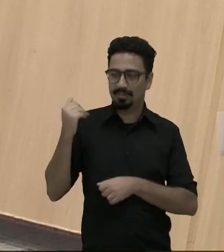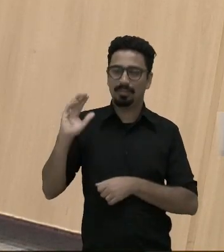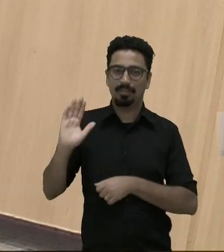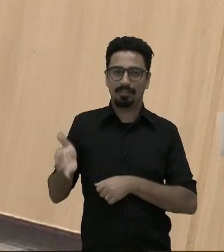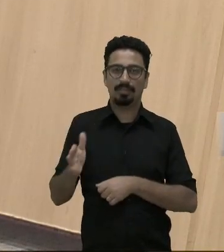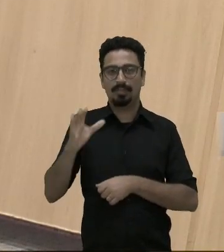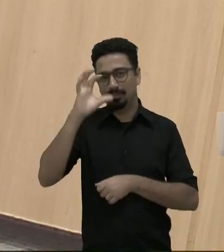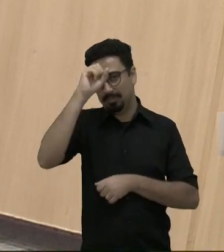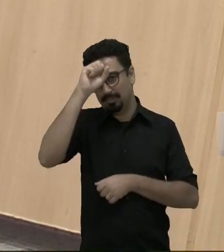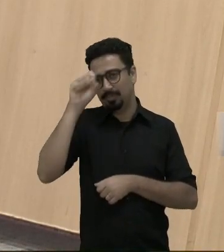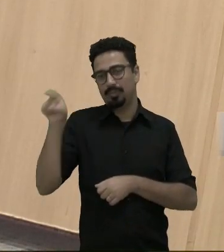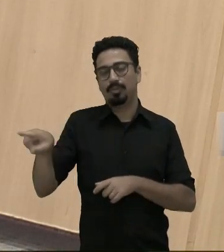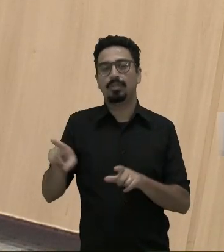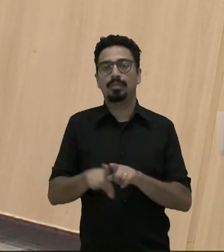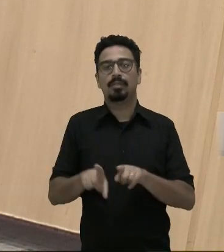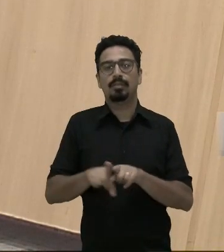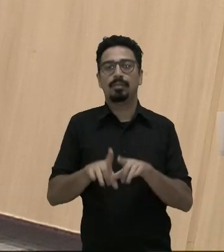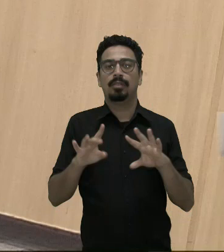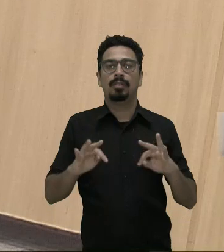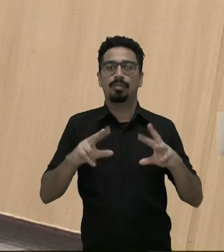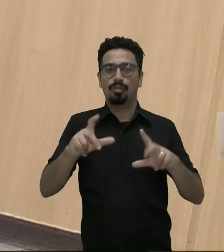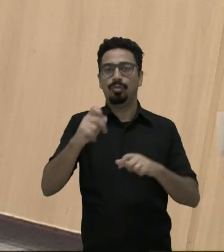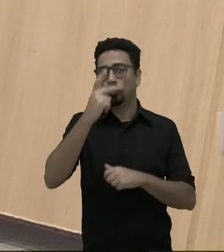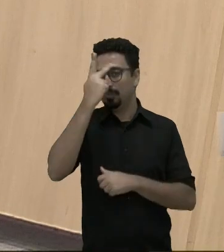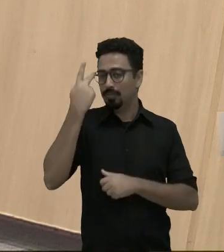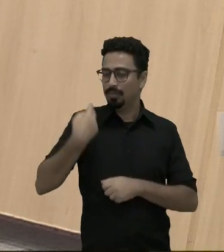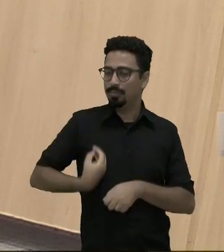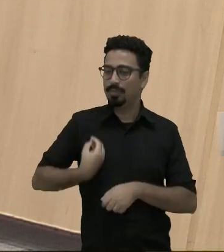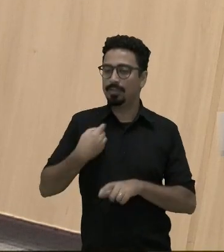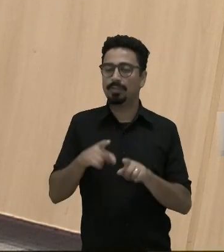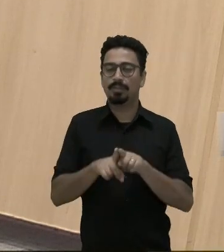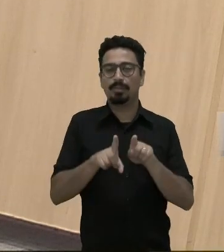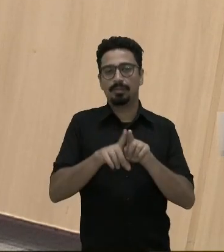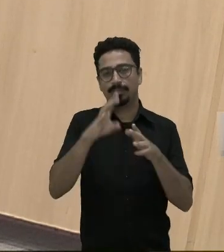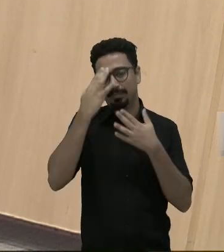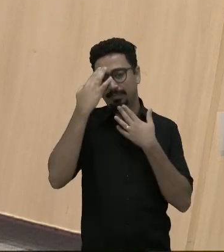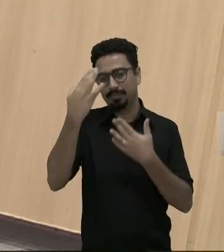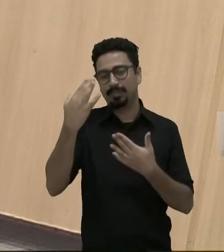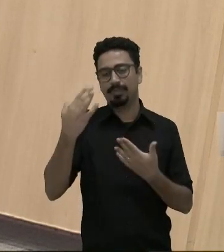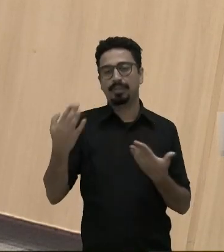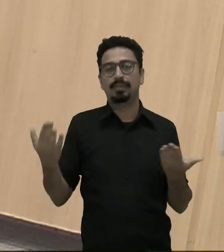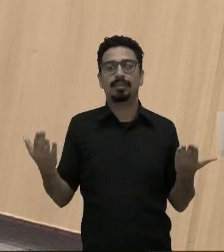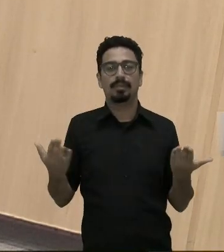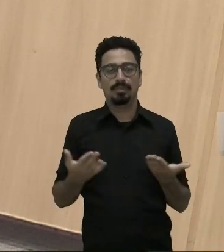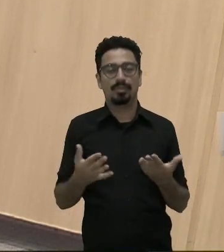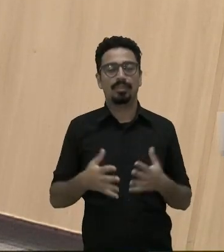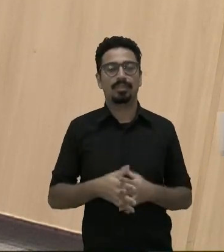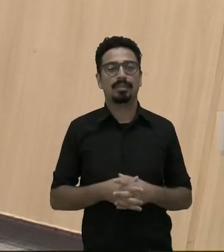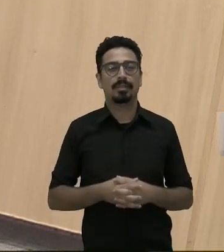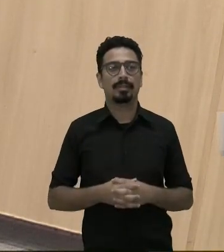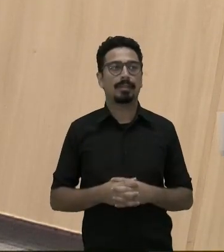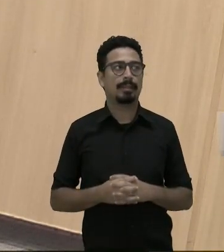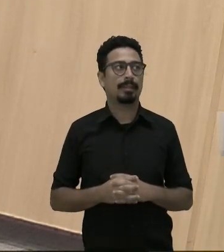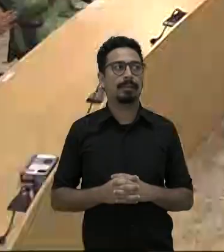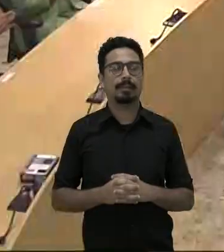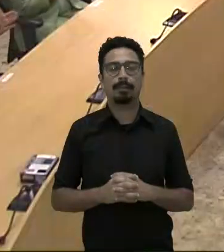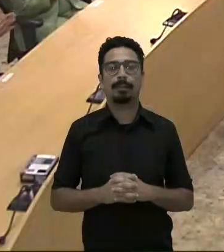coisa com ele. E a todos os presentes aqui, muito obrigado por esse momento.